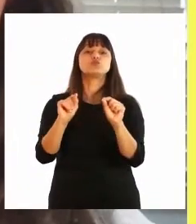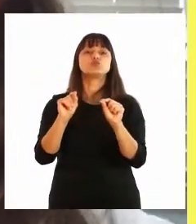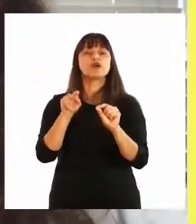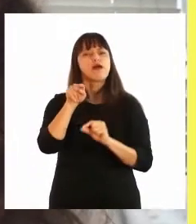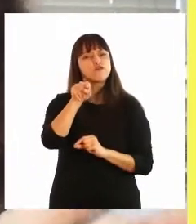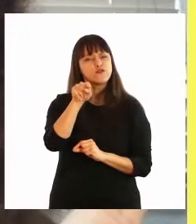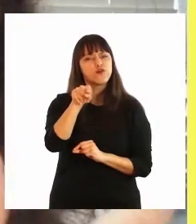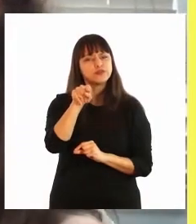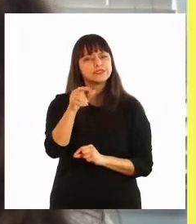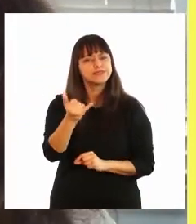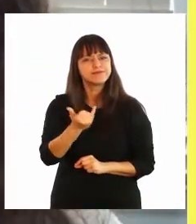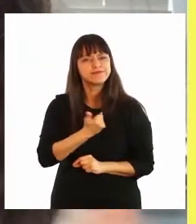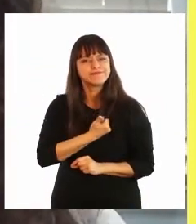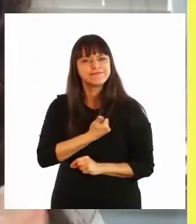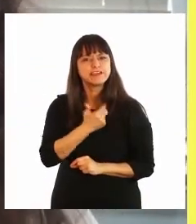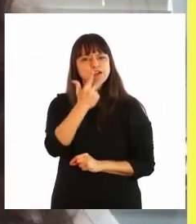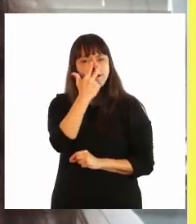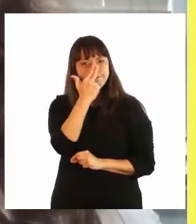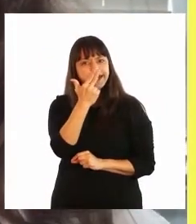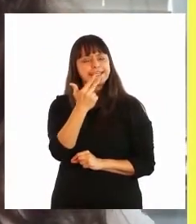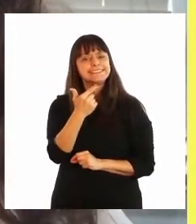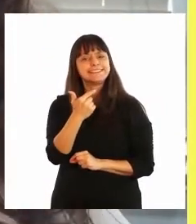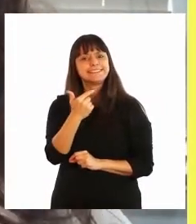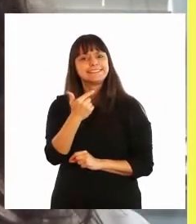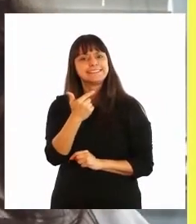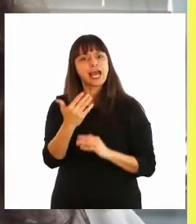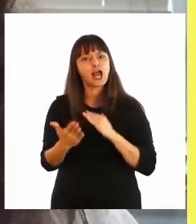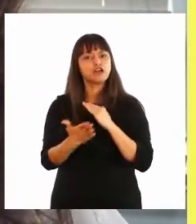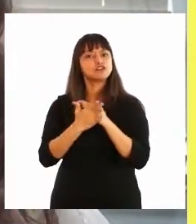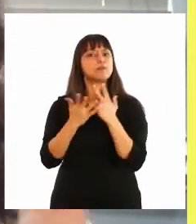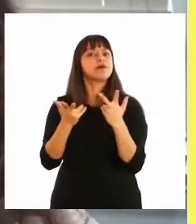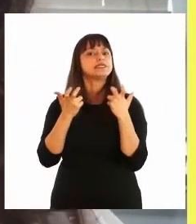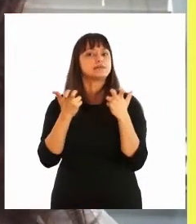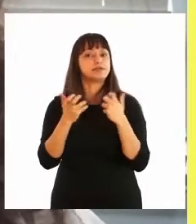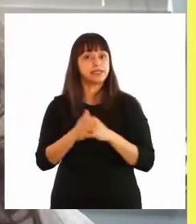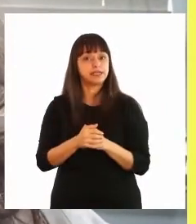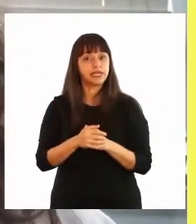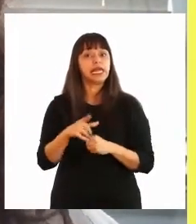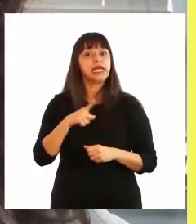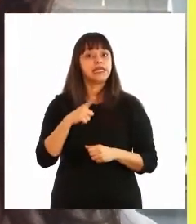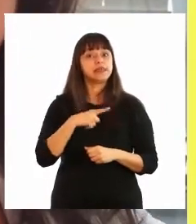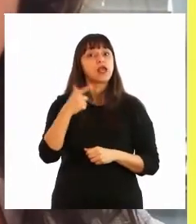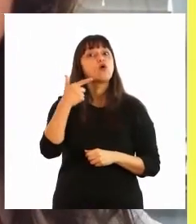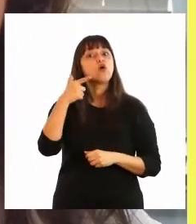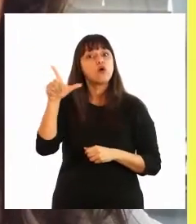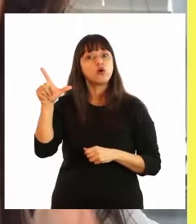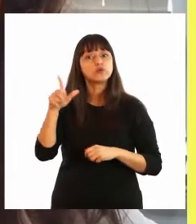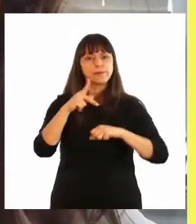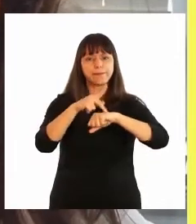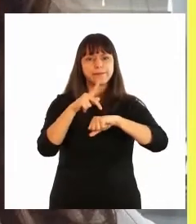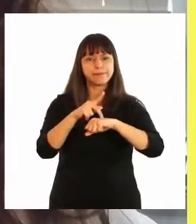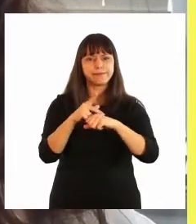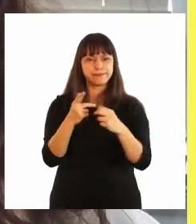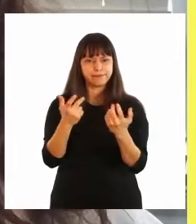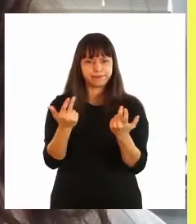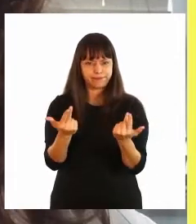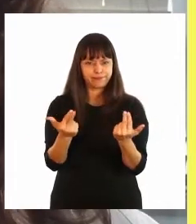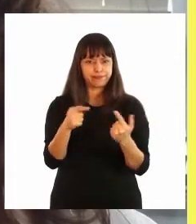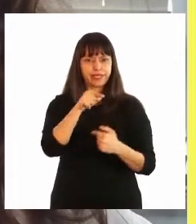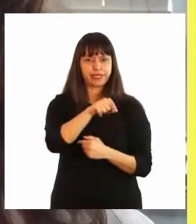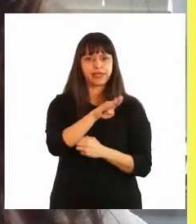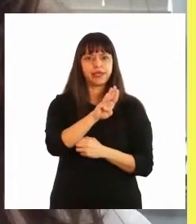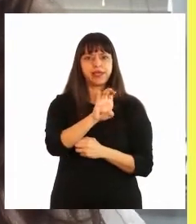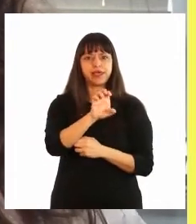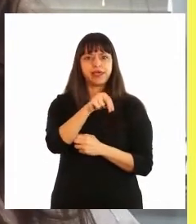você falando, que foi me chamando a atenção, é que tem um outro meteorito, mais ou menos do tamanho do Bendegó, talvez até maior, que é